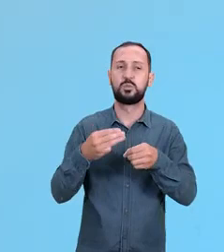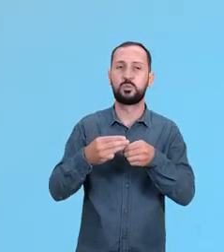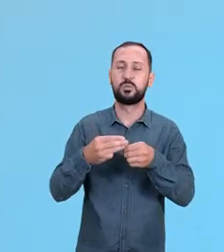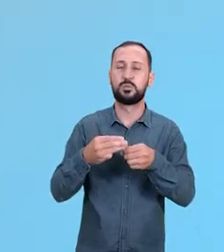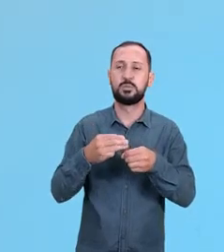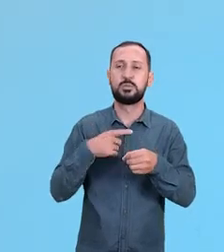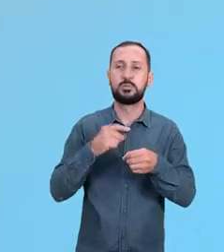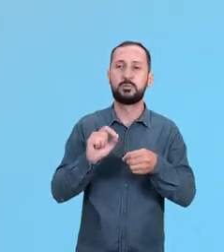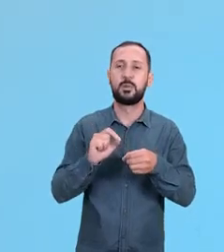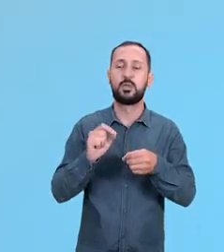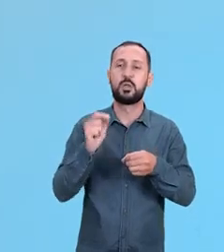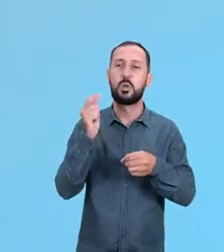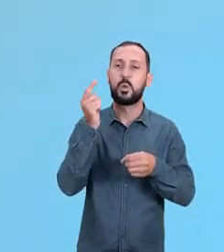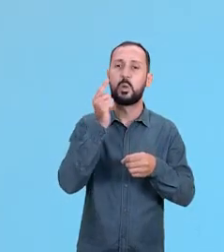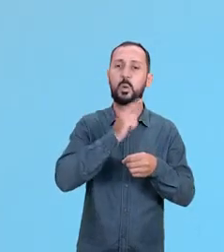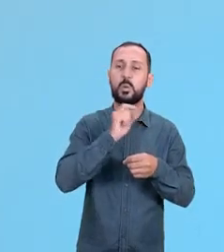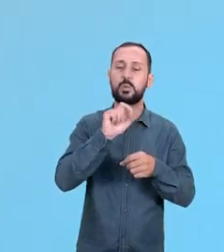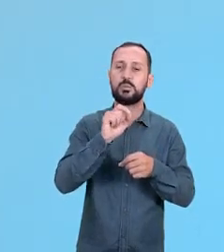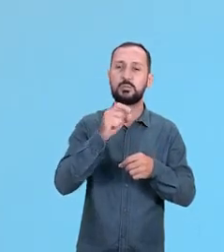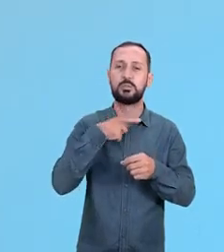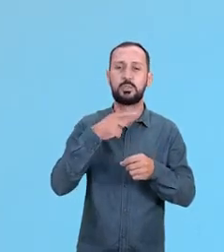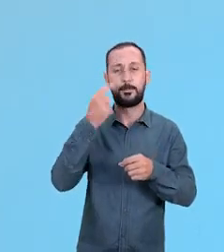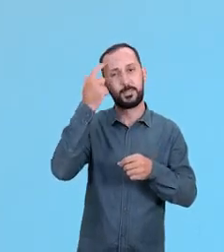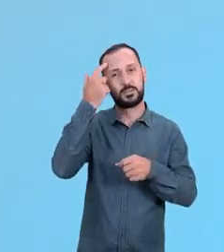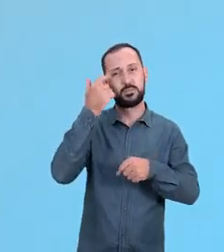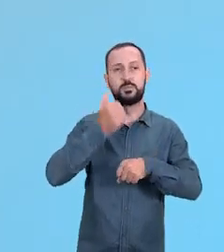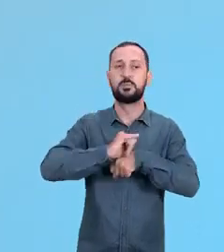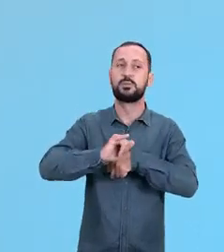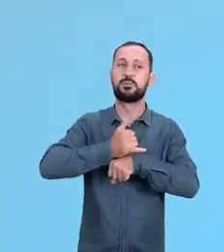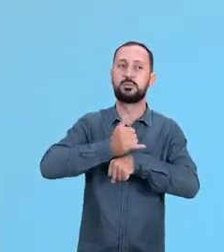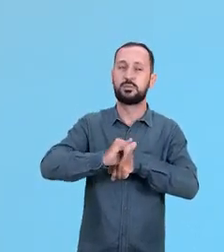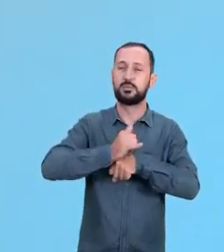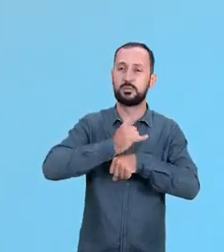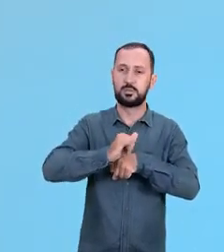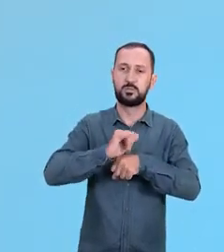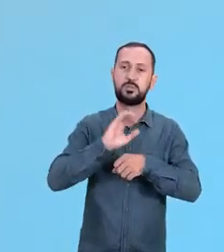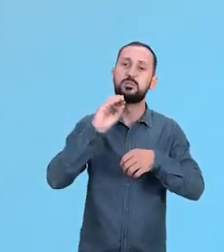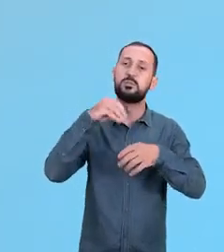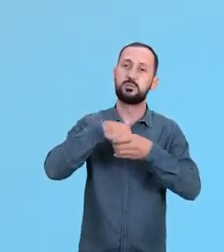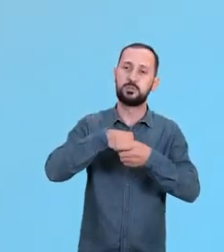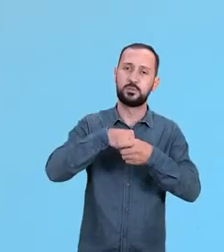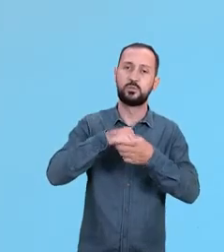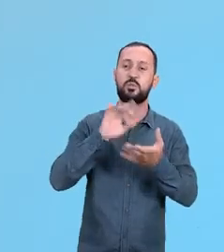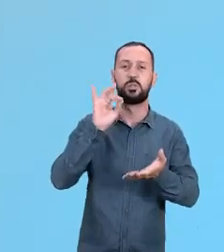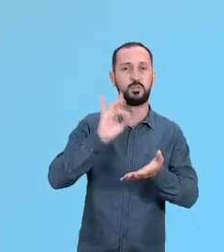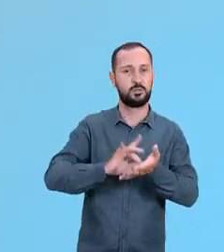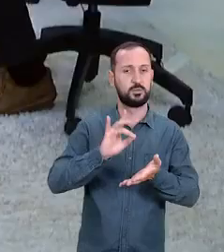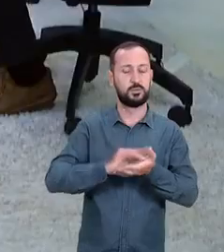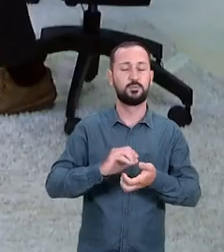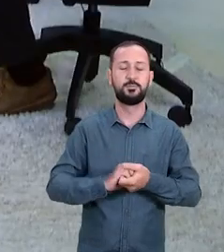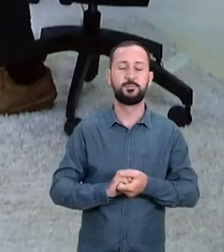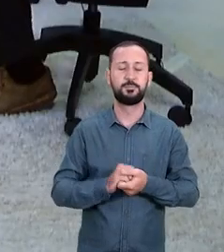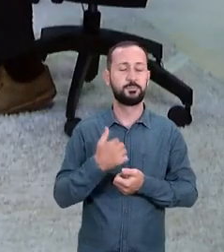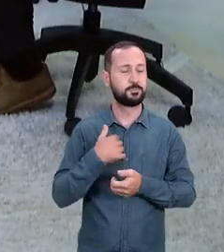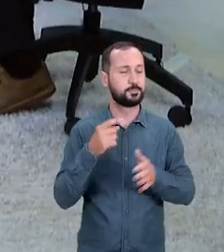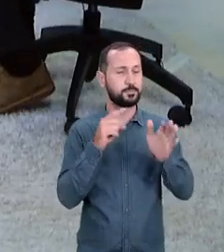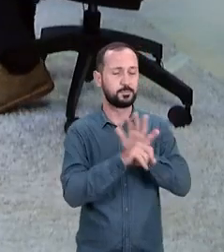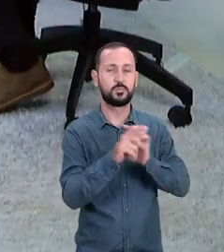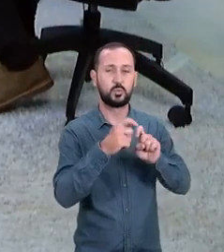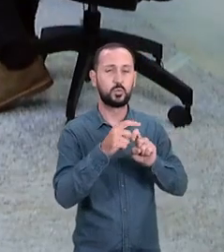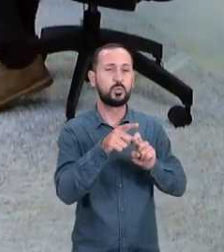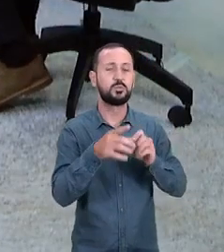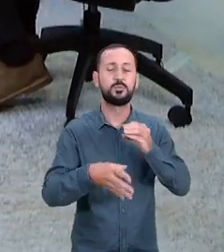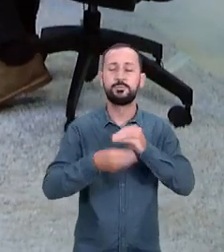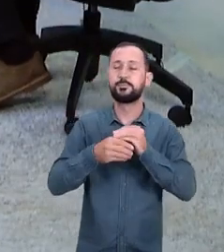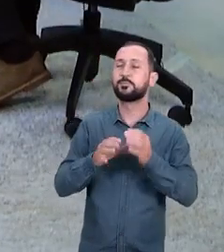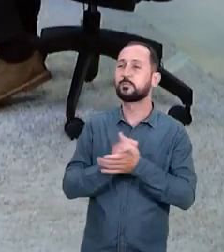para que eles possam fazer as suas estratégias dentro da sua realidade. Doutor, quer falar alguma coisa?